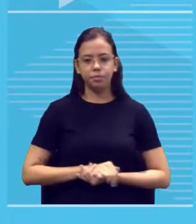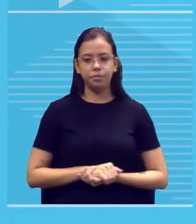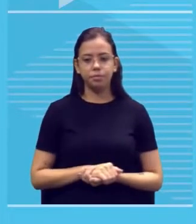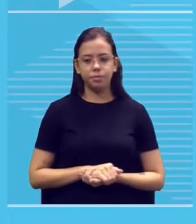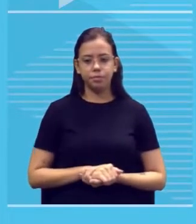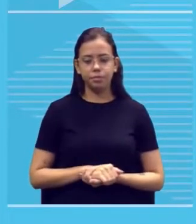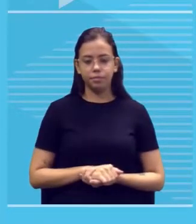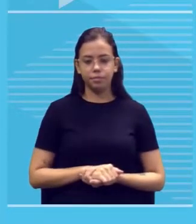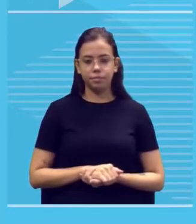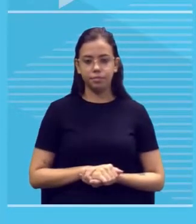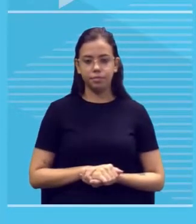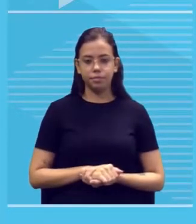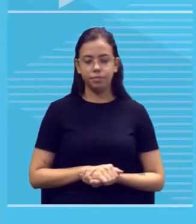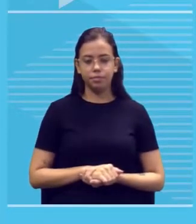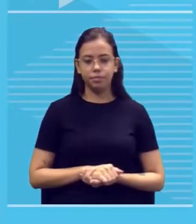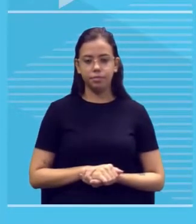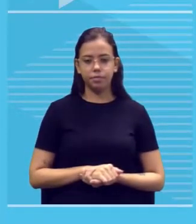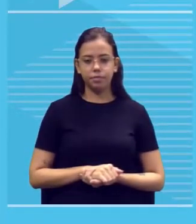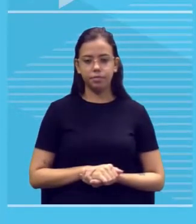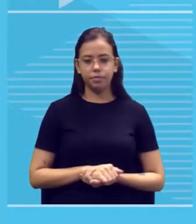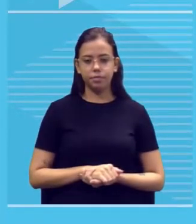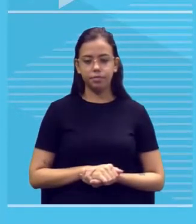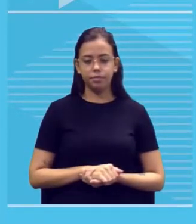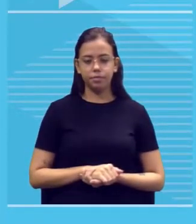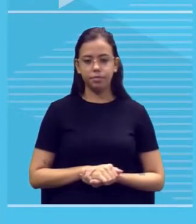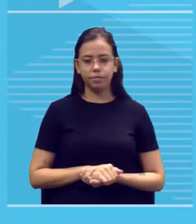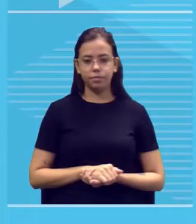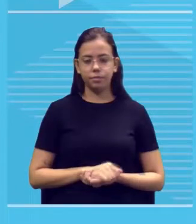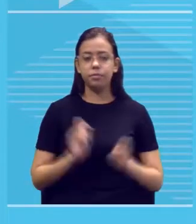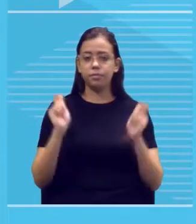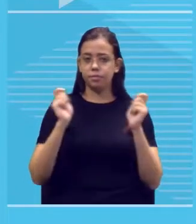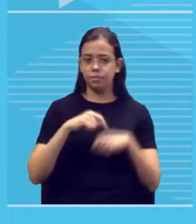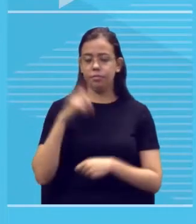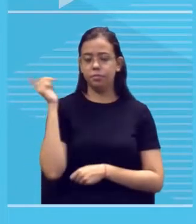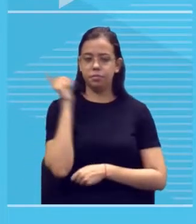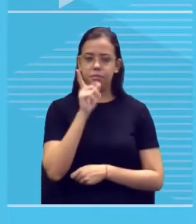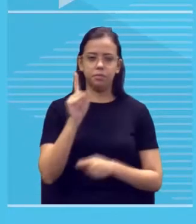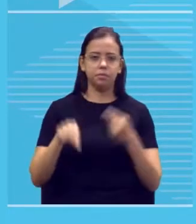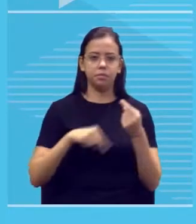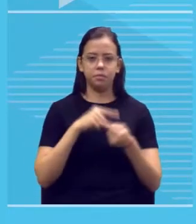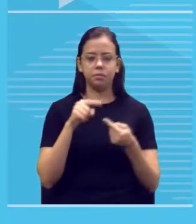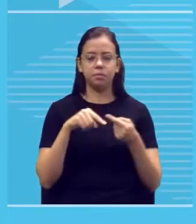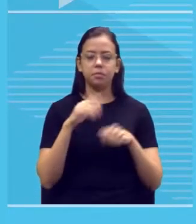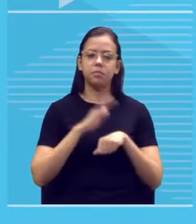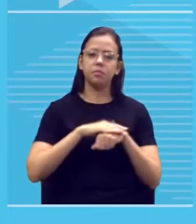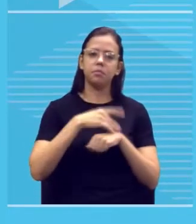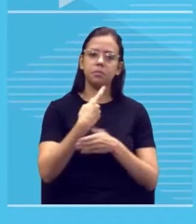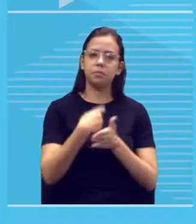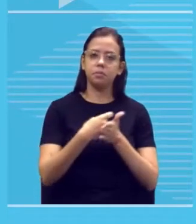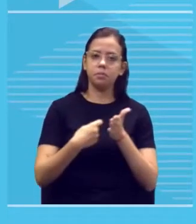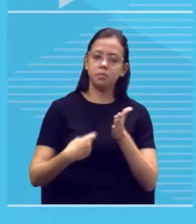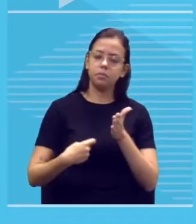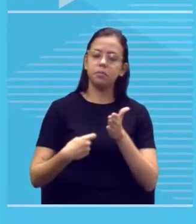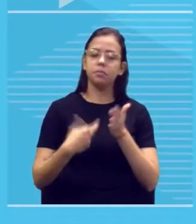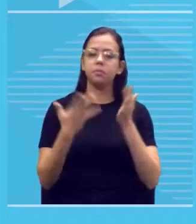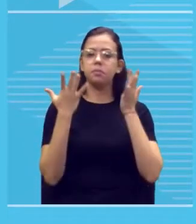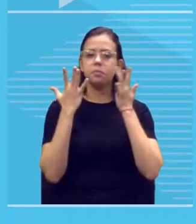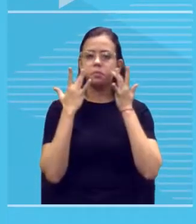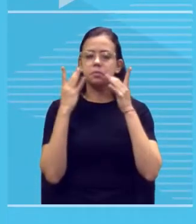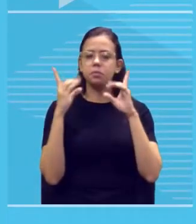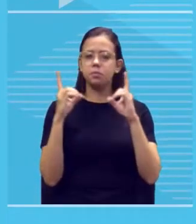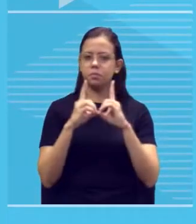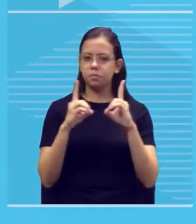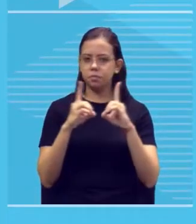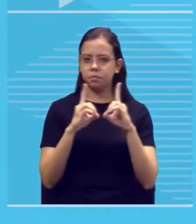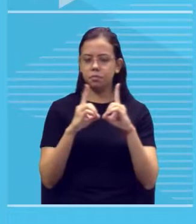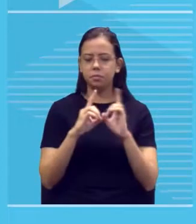então para atingir esse objetivo ele escreve peças dialéticas e